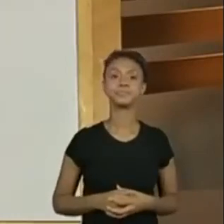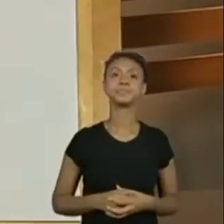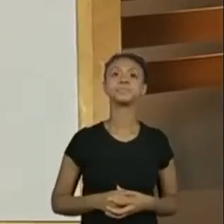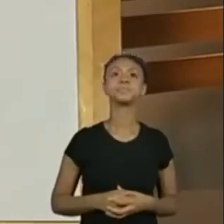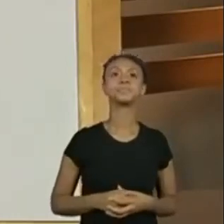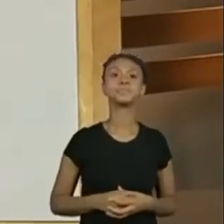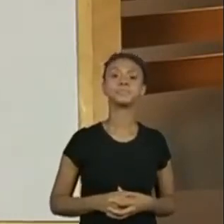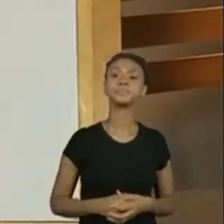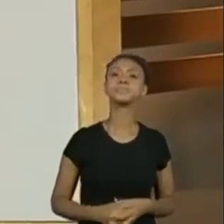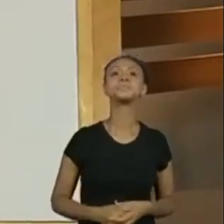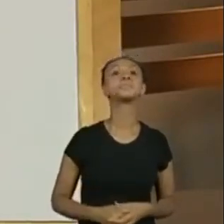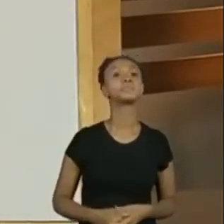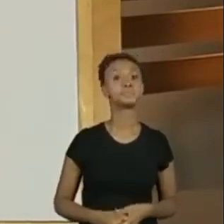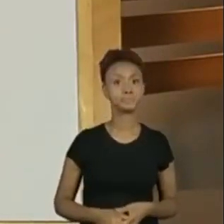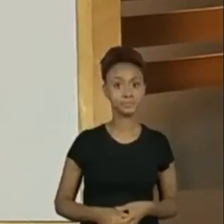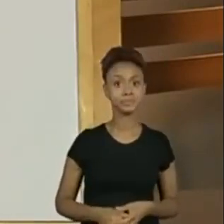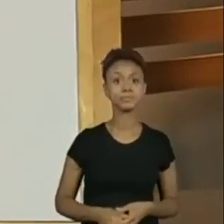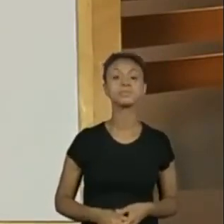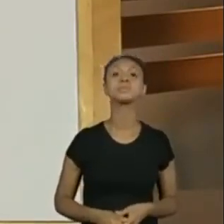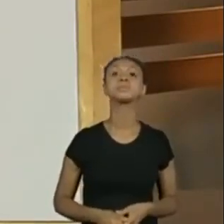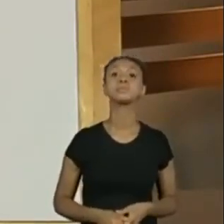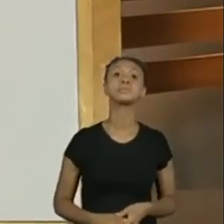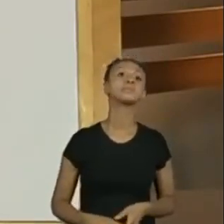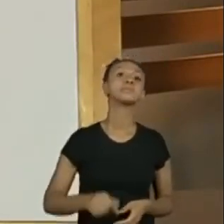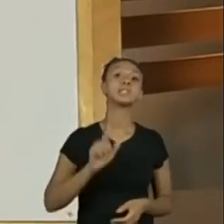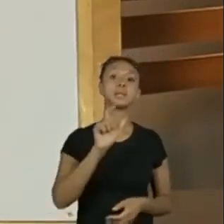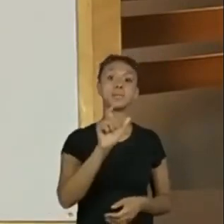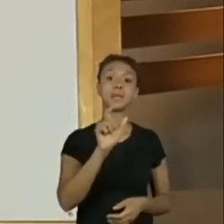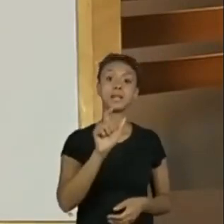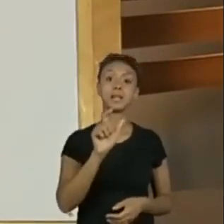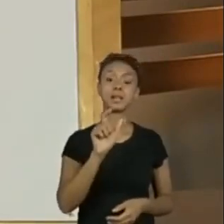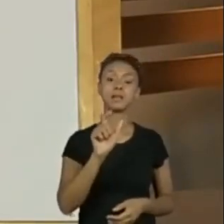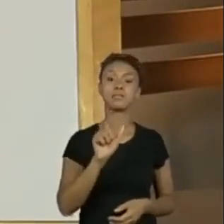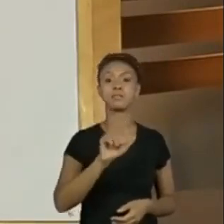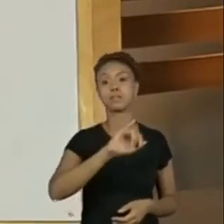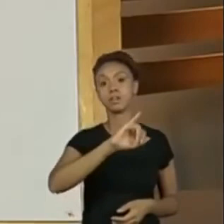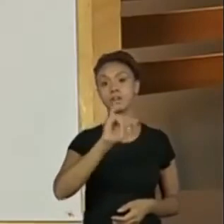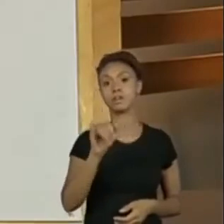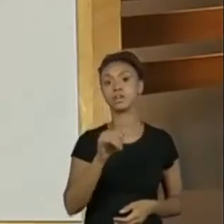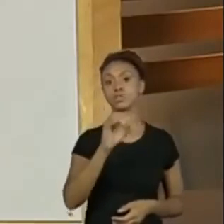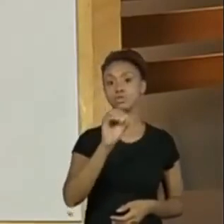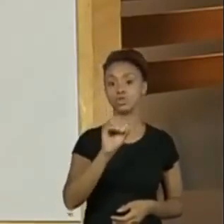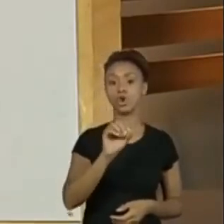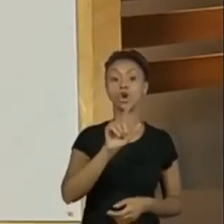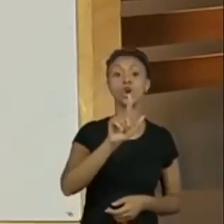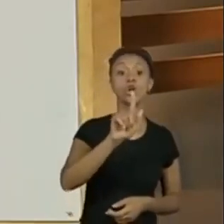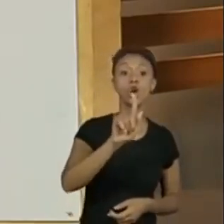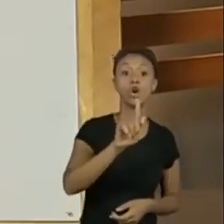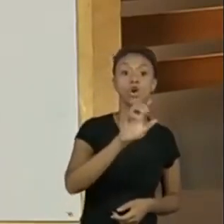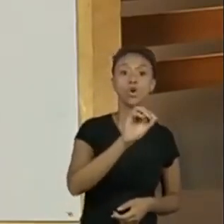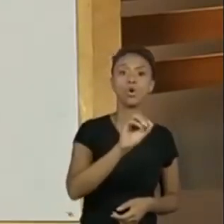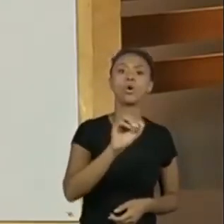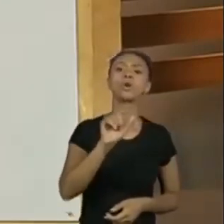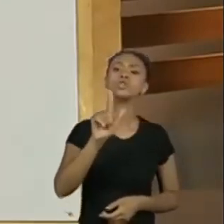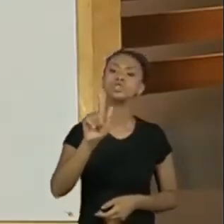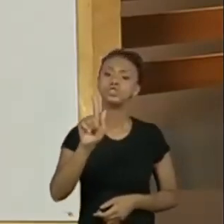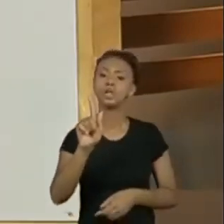jogo, depois do G vem a letra? A letra O. Perfeito. Vem a letra O.